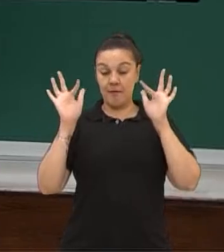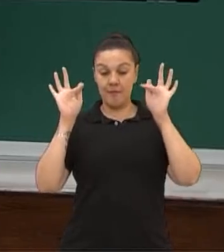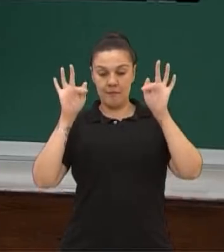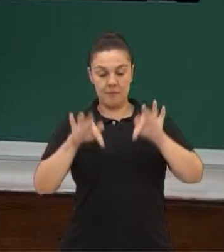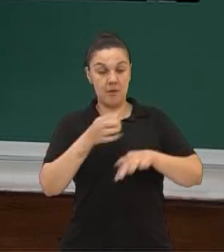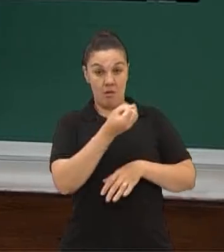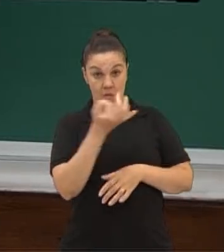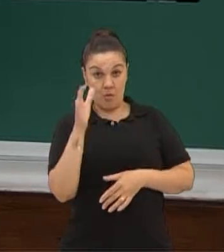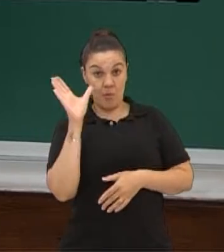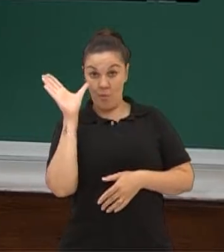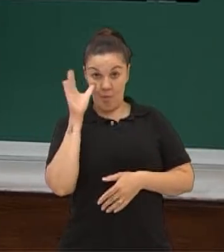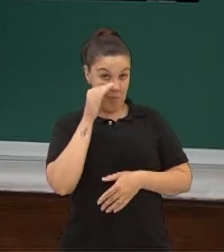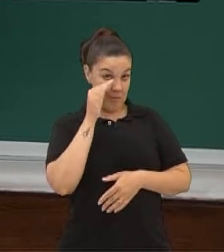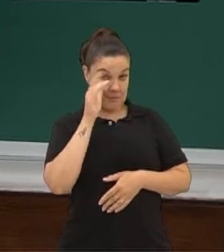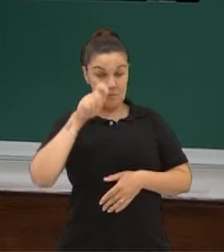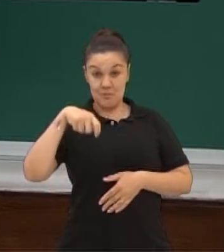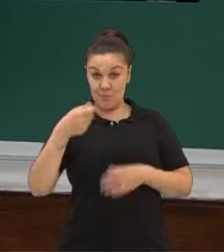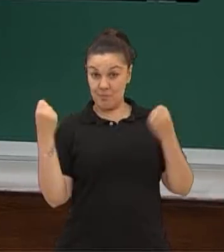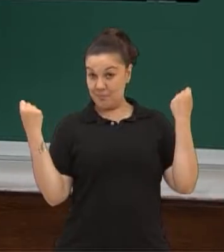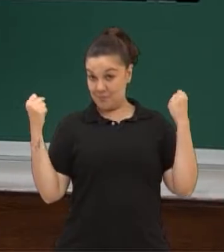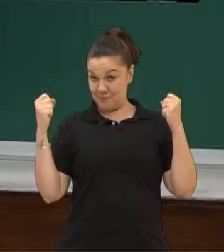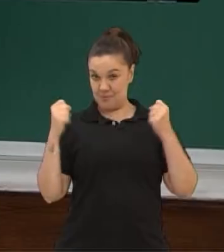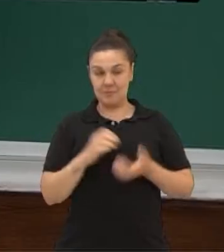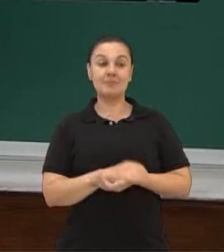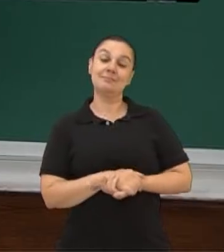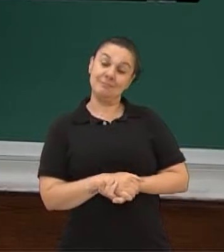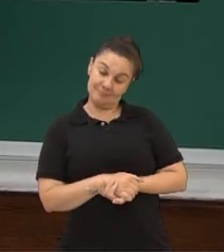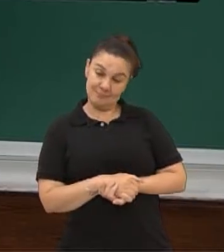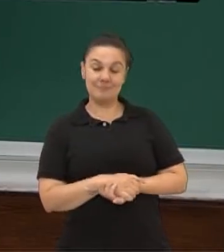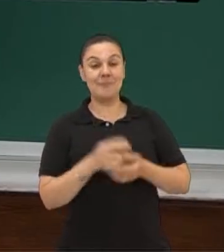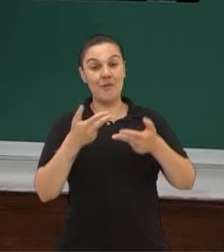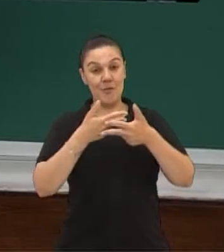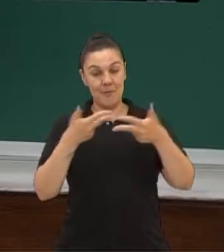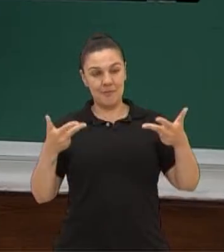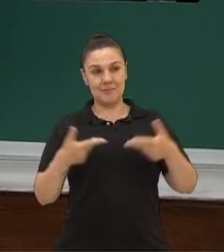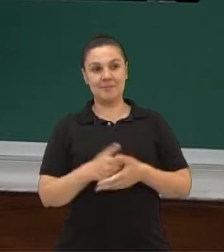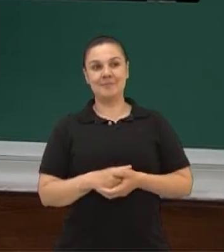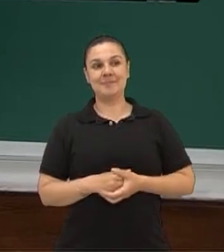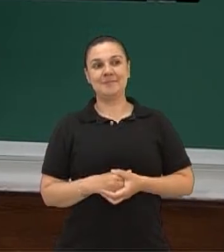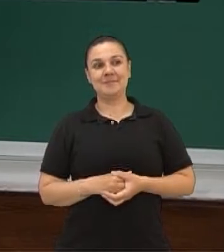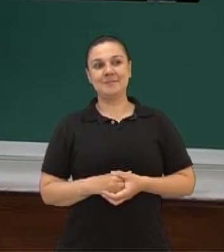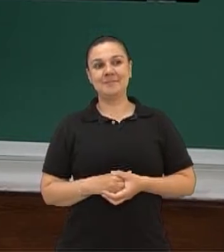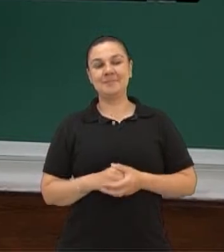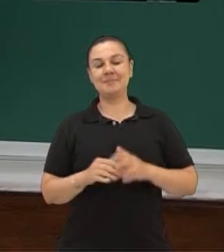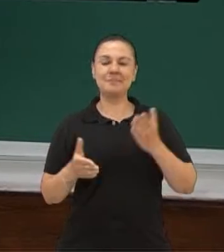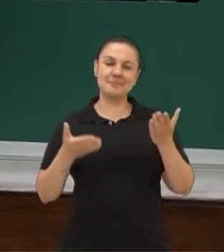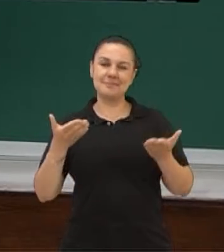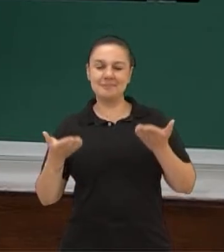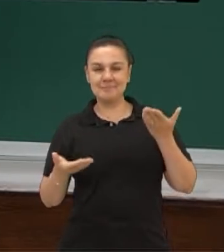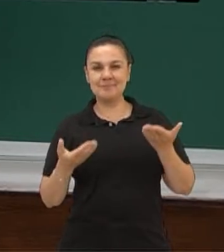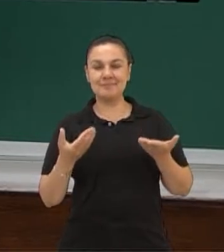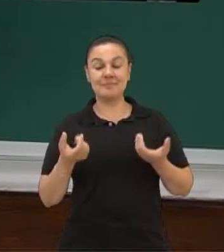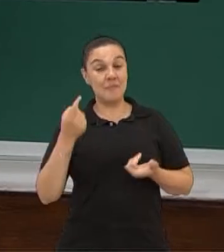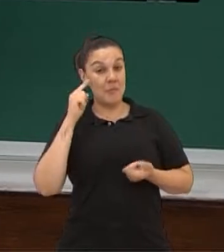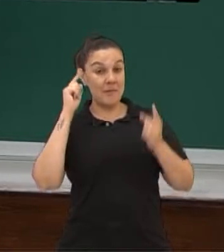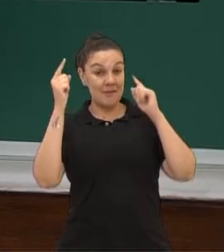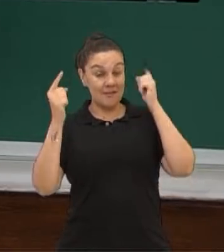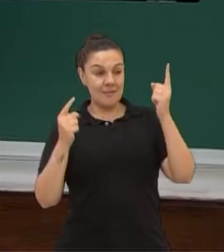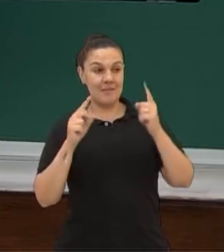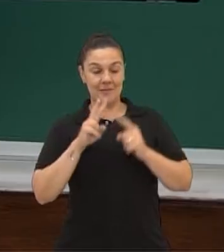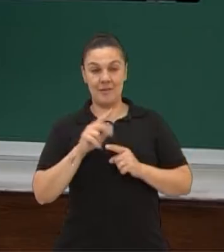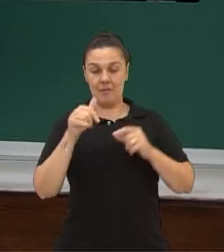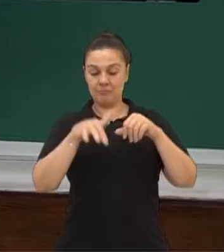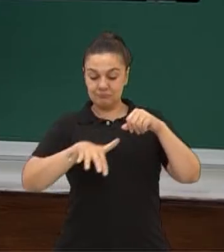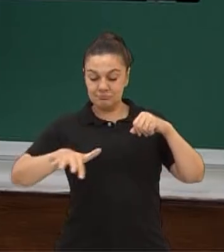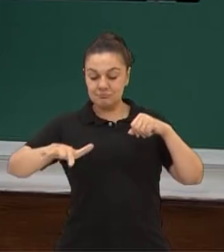aula com algumas curiosidades, tá? Sobre a Educação Física e aí ali algumas ideias que geram